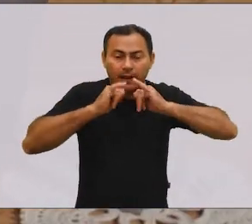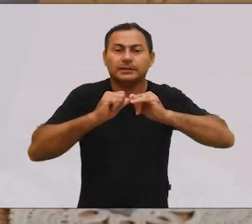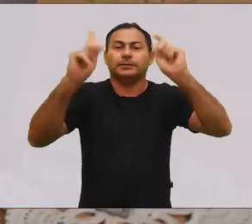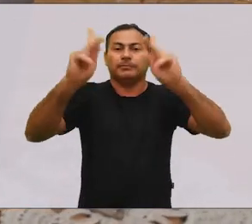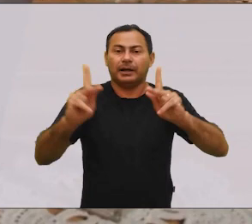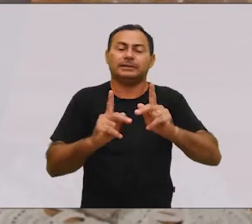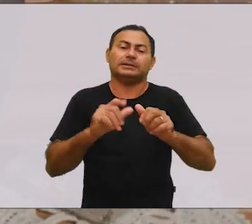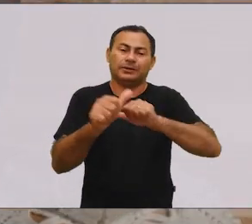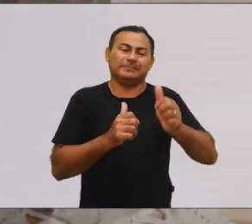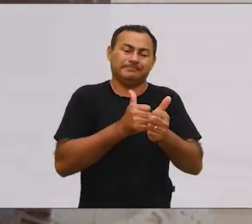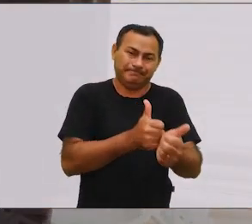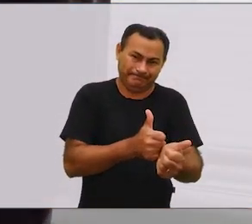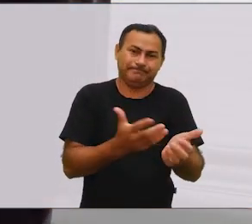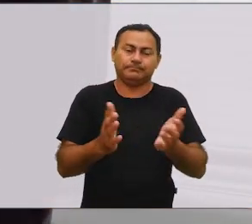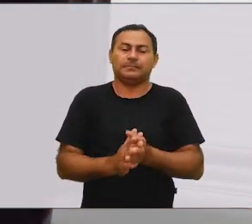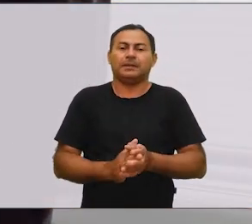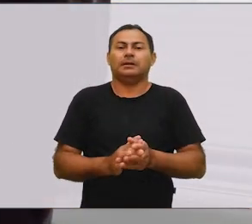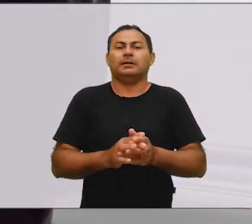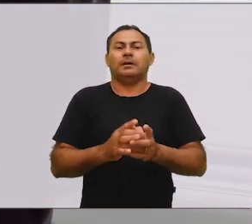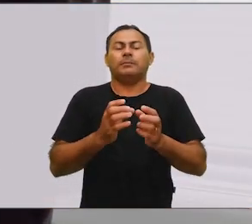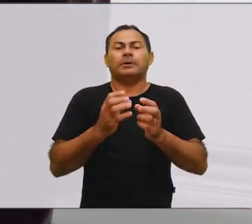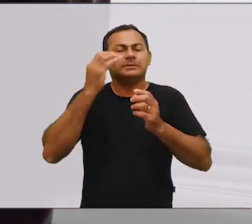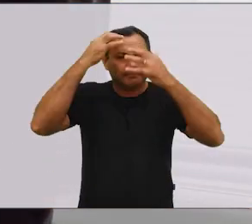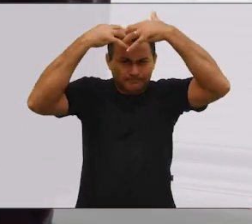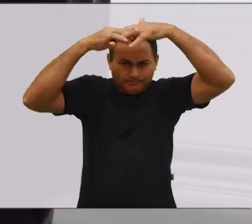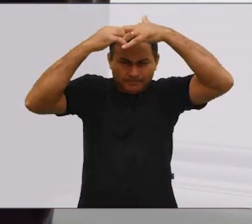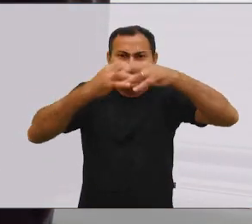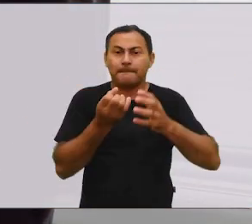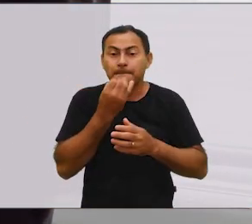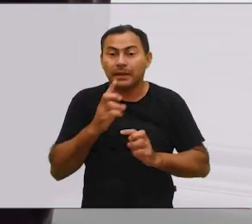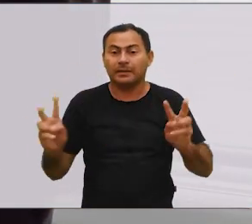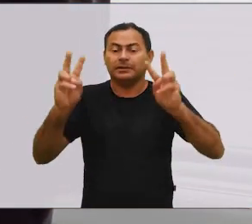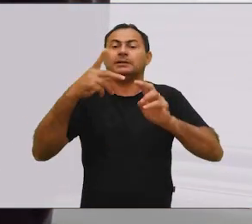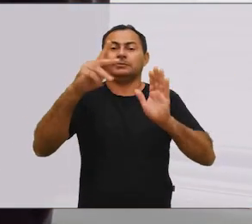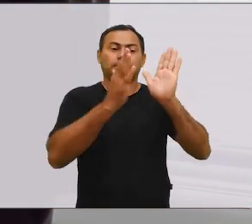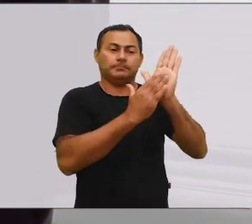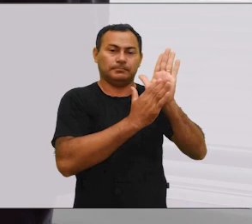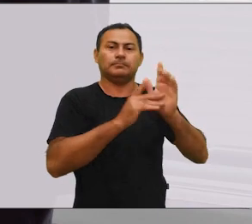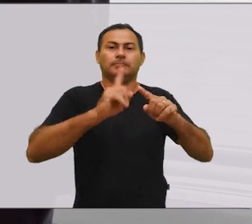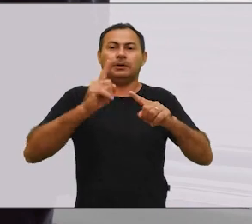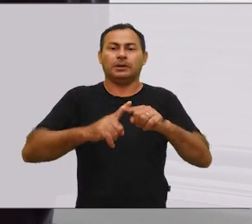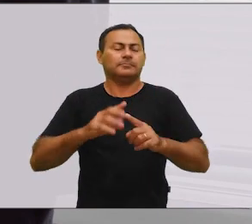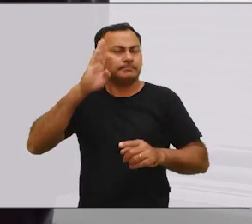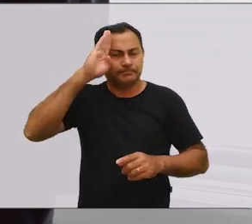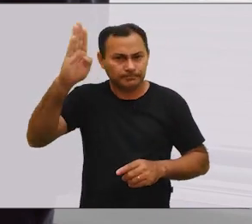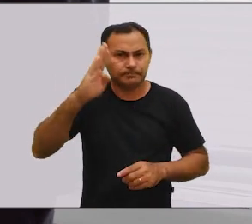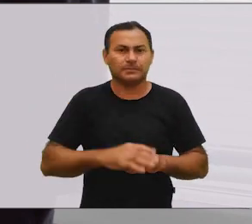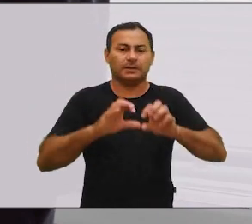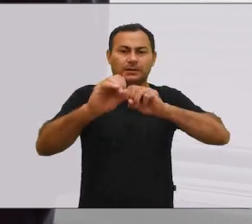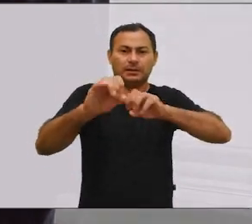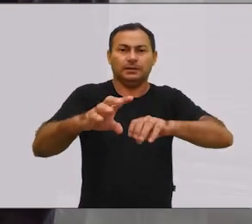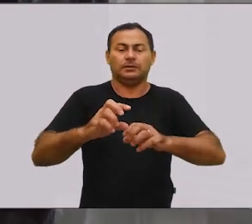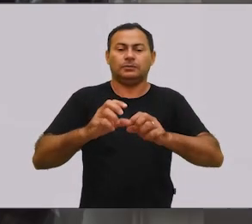pacificador perseguido. Medite sobre as bem-aventuranças e suas promessas, porque elas são a essência